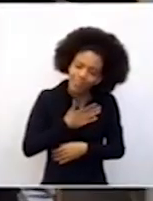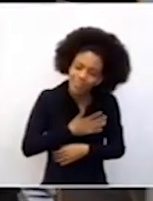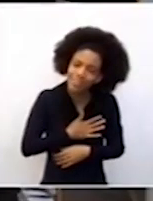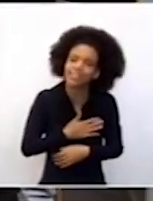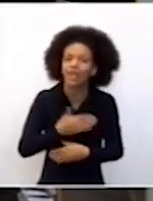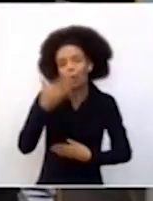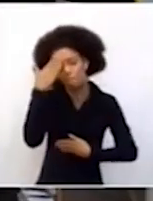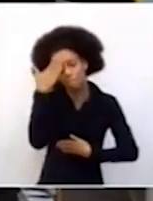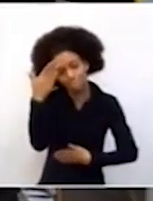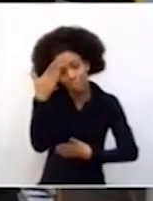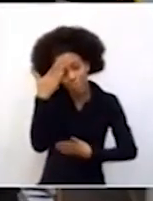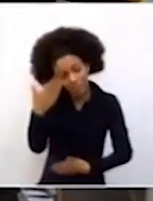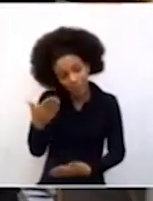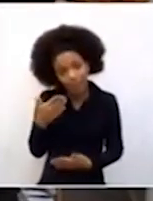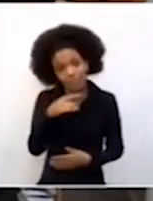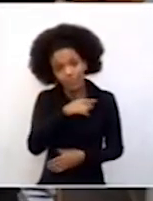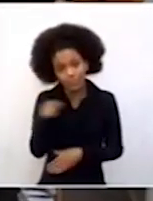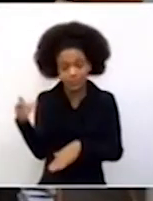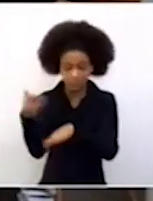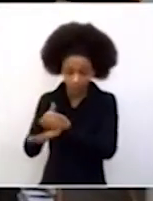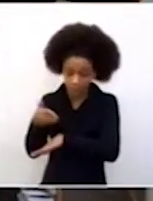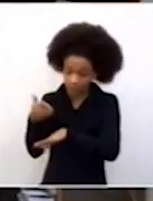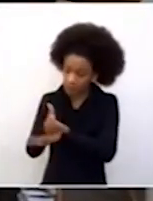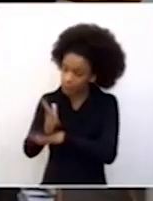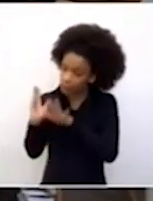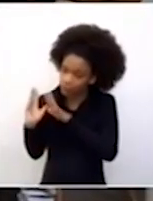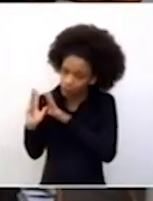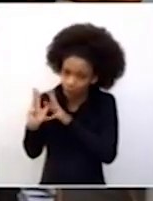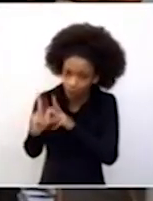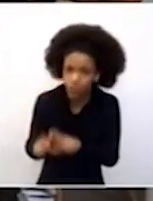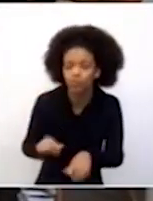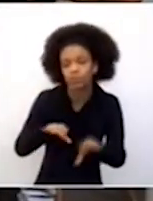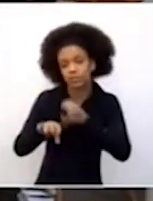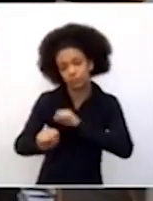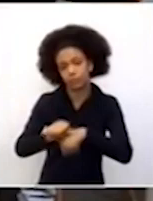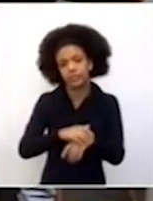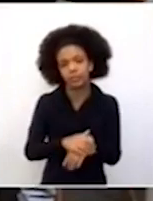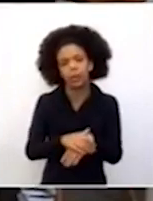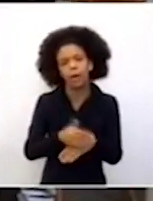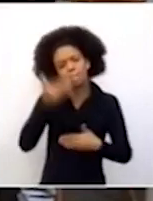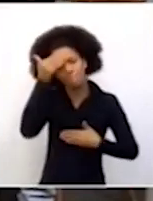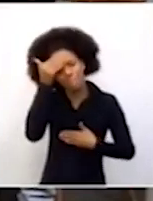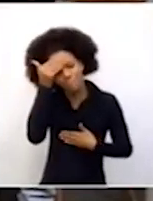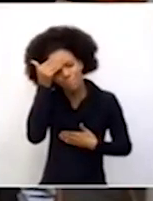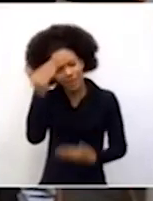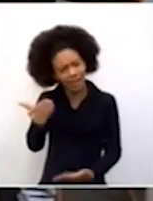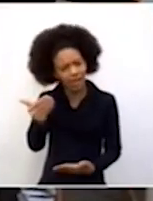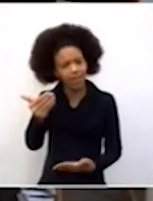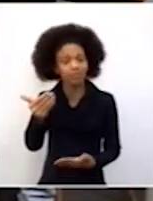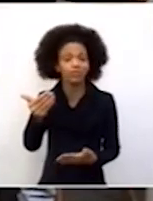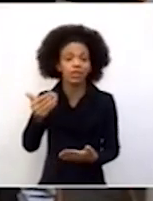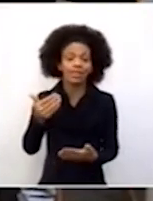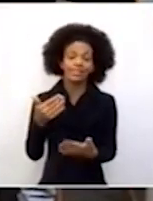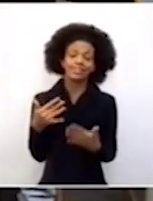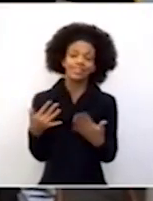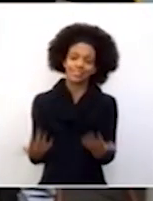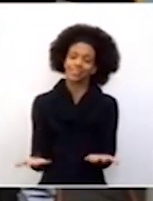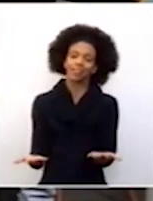meus agradecimentos, agradeço a participação de todos os professores nessa TPC, tá? Muito obrigado, que estejam,